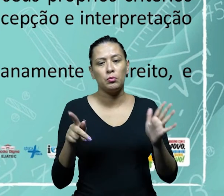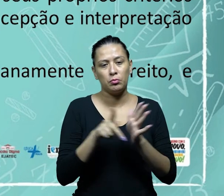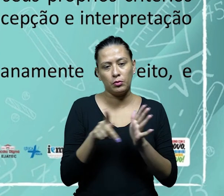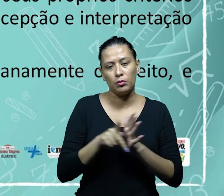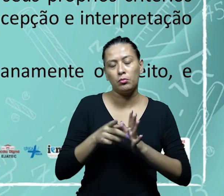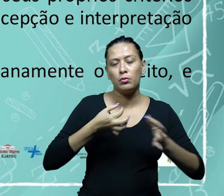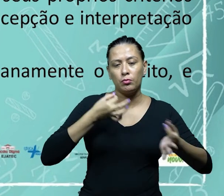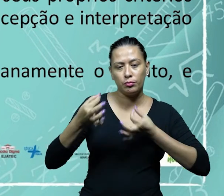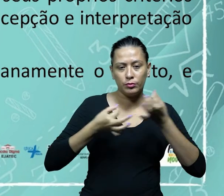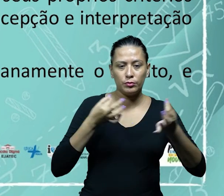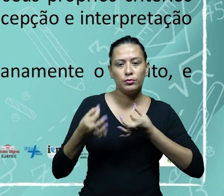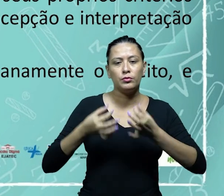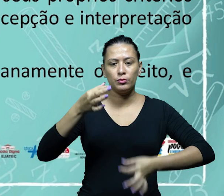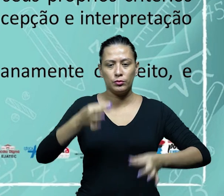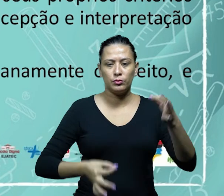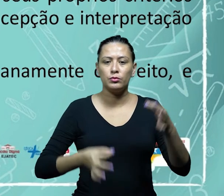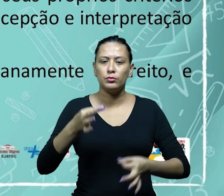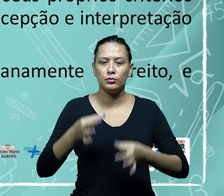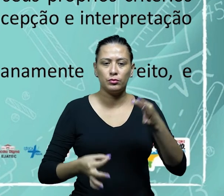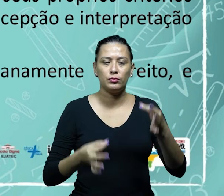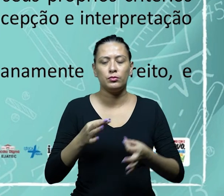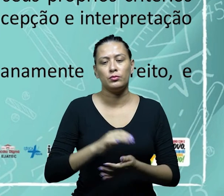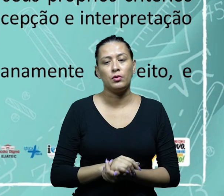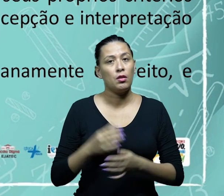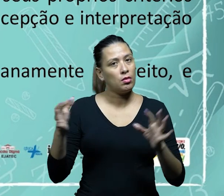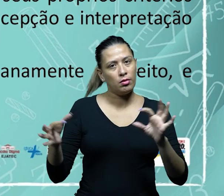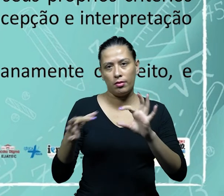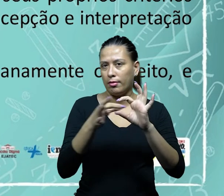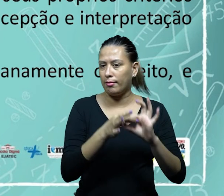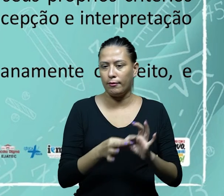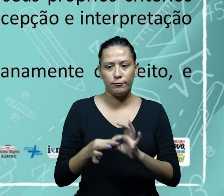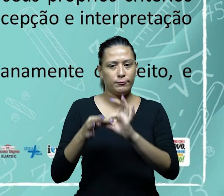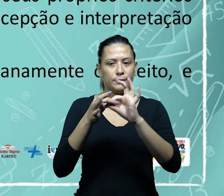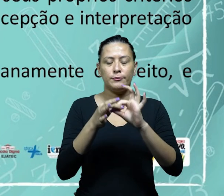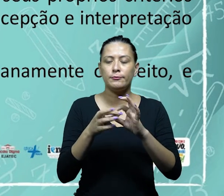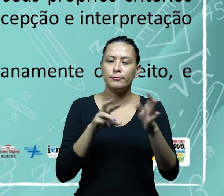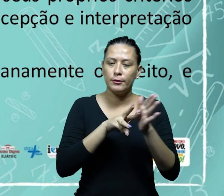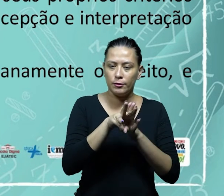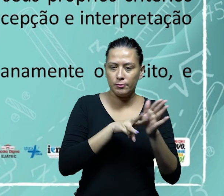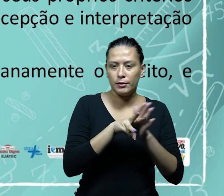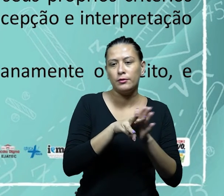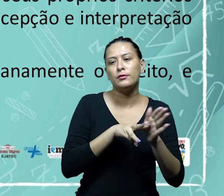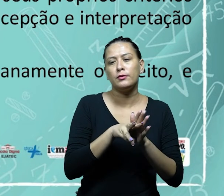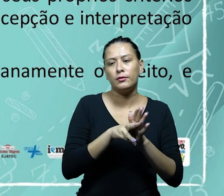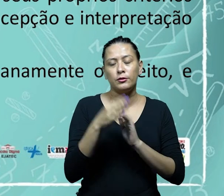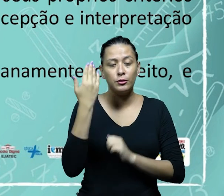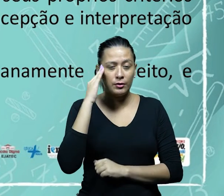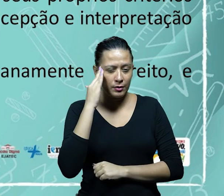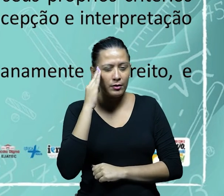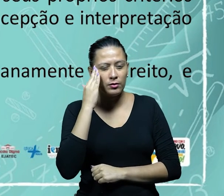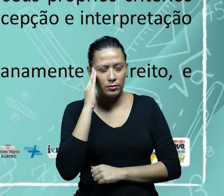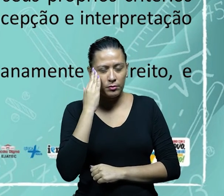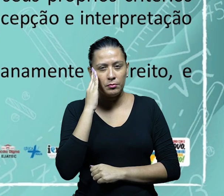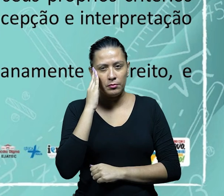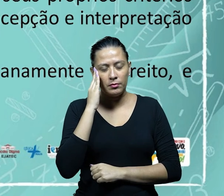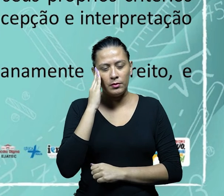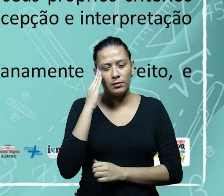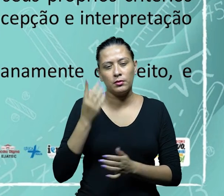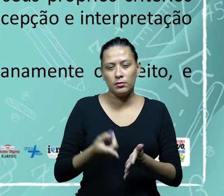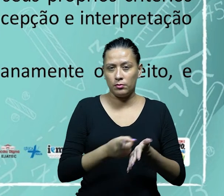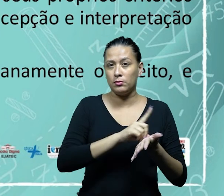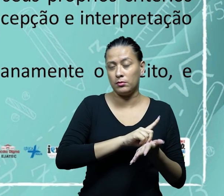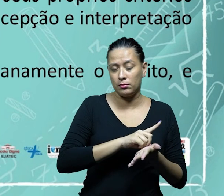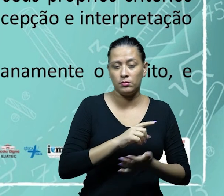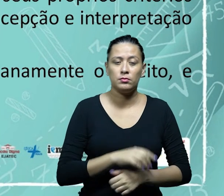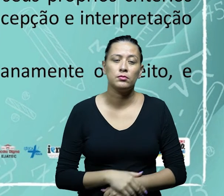que o magistrado possui de Valência né de seus próprios critérios de Justiça e não estando vinculada à metodologia